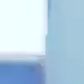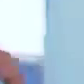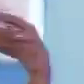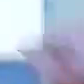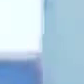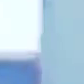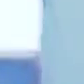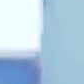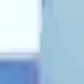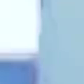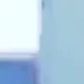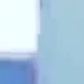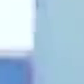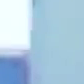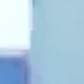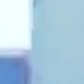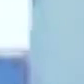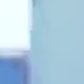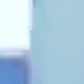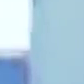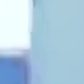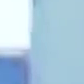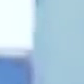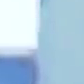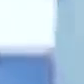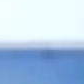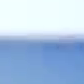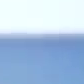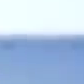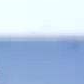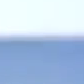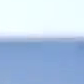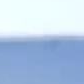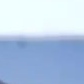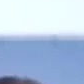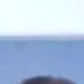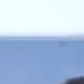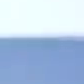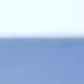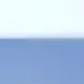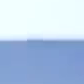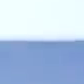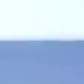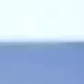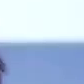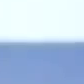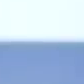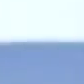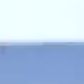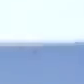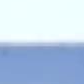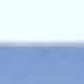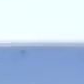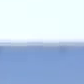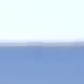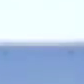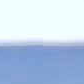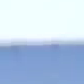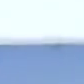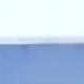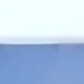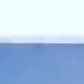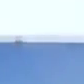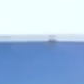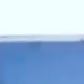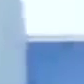propondo, dialogando, compartilhando. E para encerrar, gente, esse evento de hoje, a